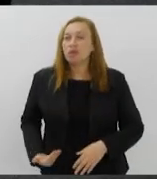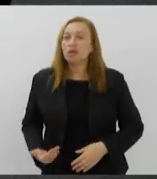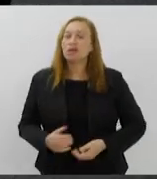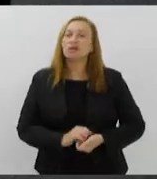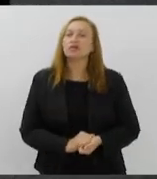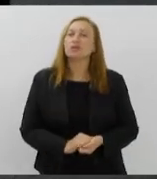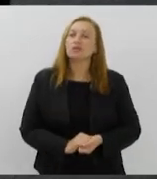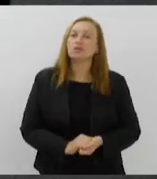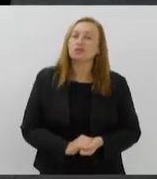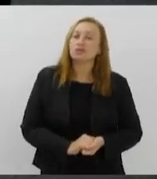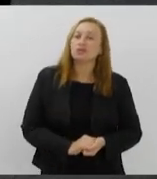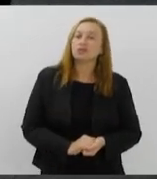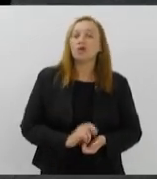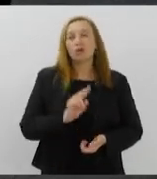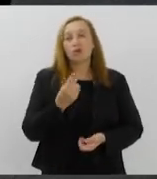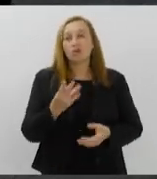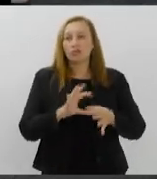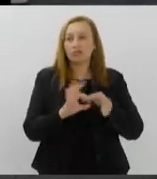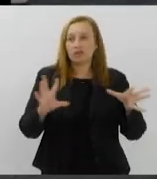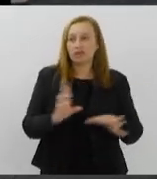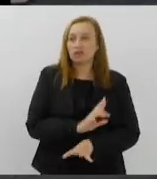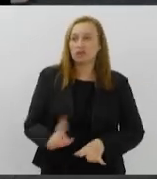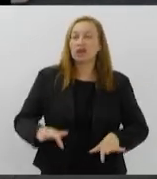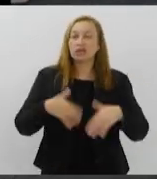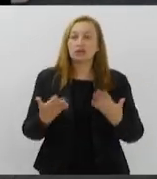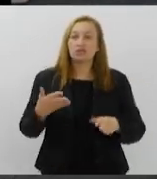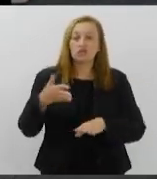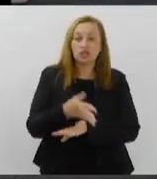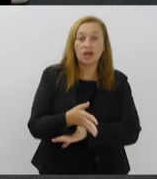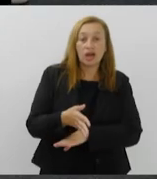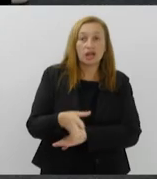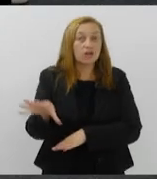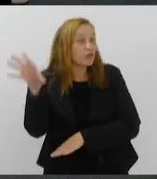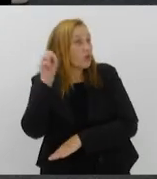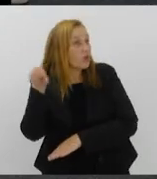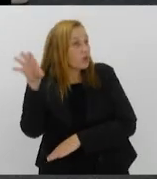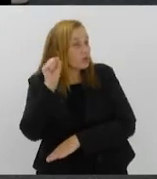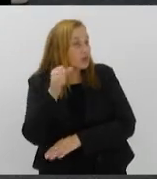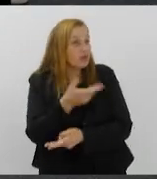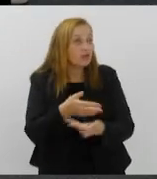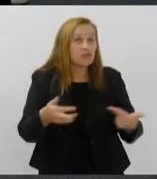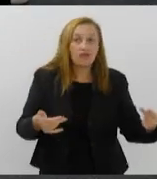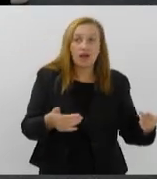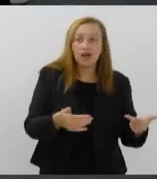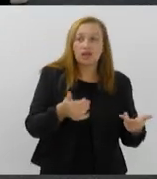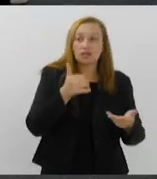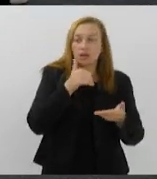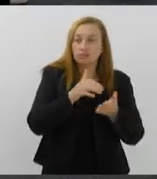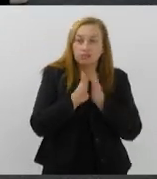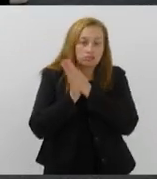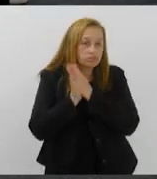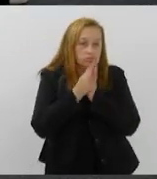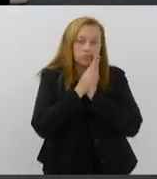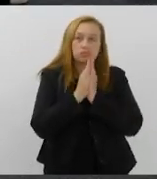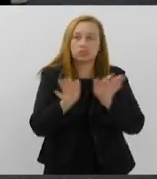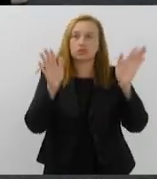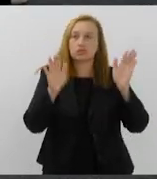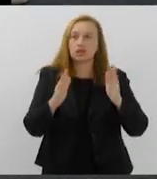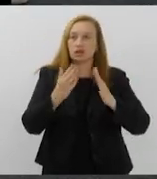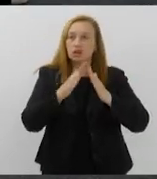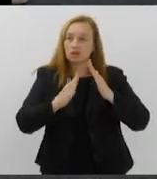da liberdade religiosa. Então, chegar ali e ouvir tantas mães de santo e tantas comunidades de